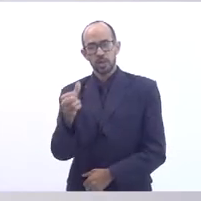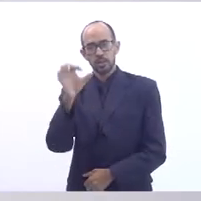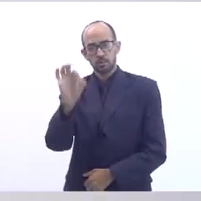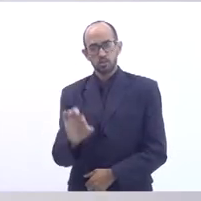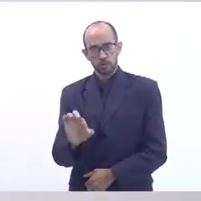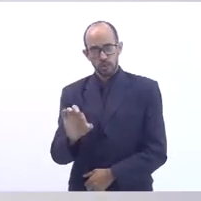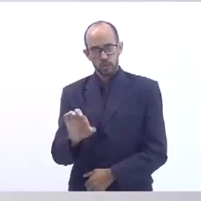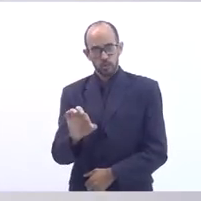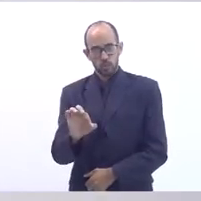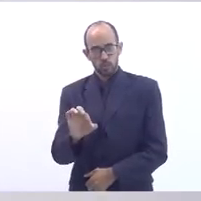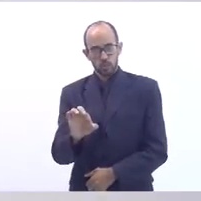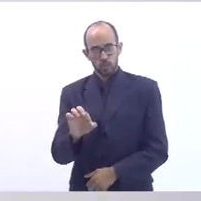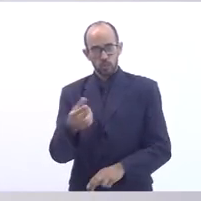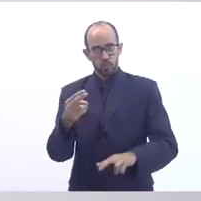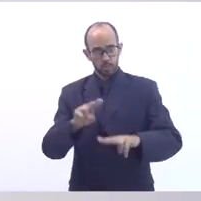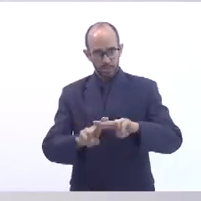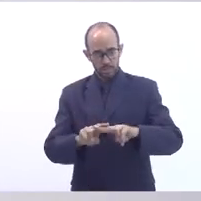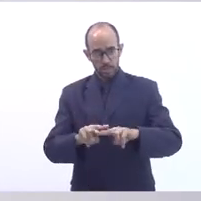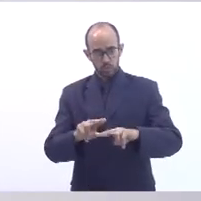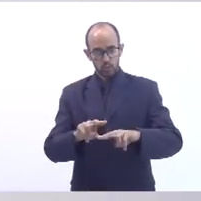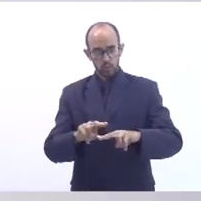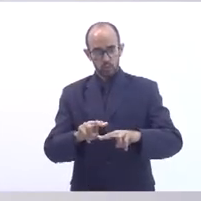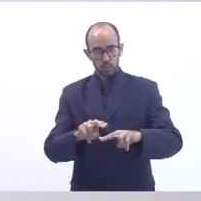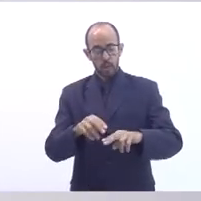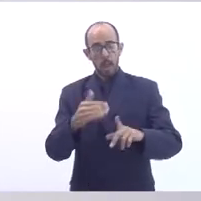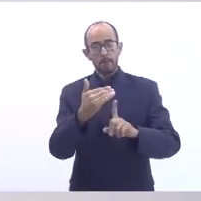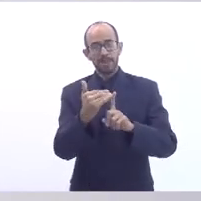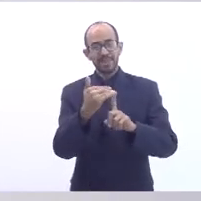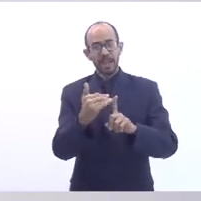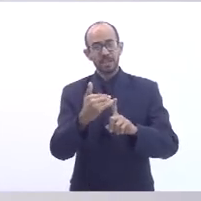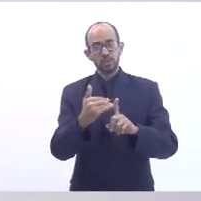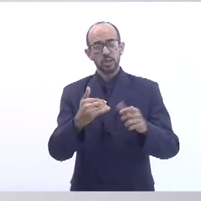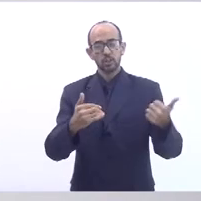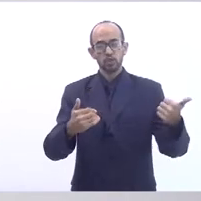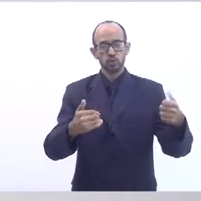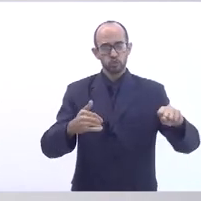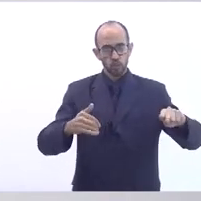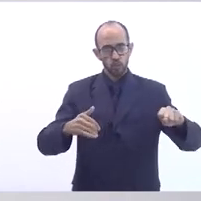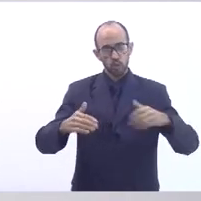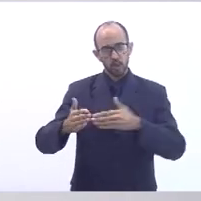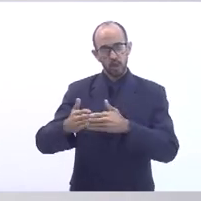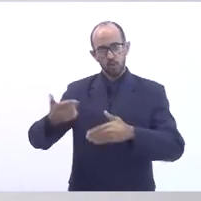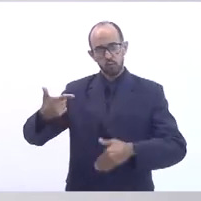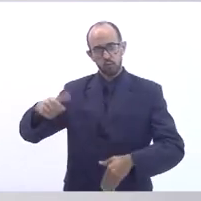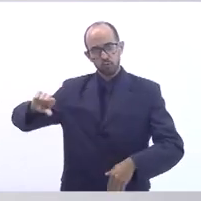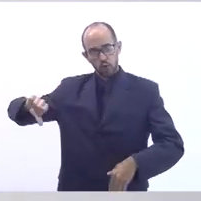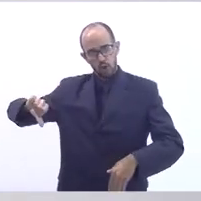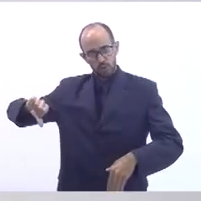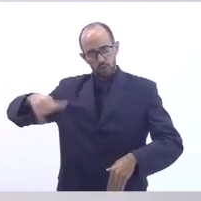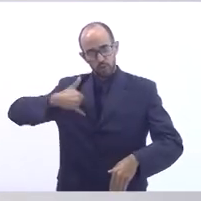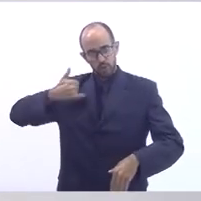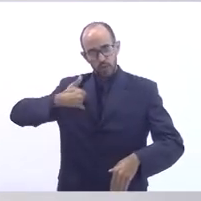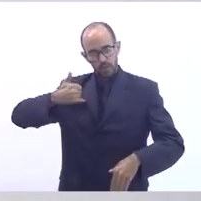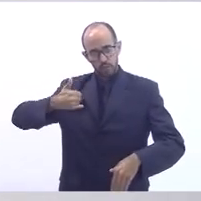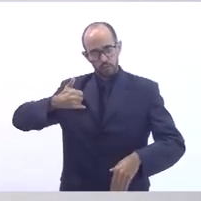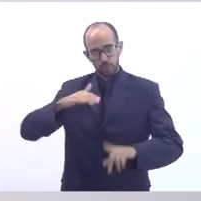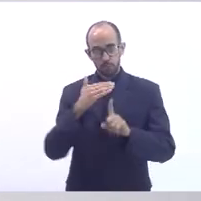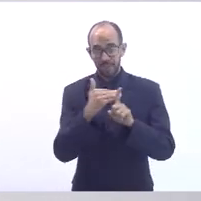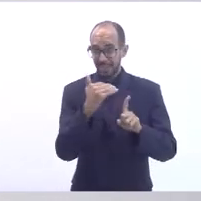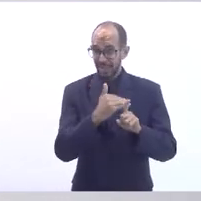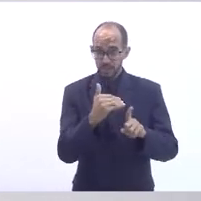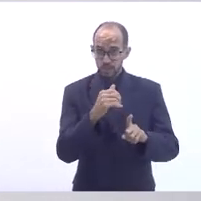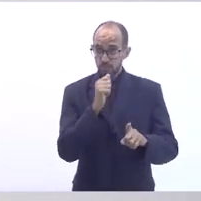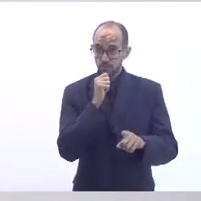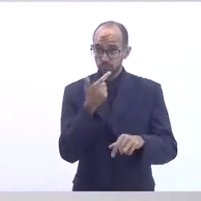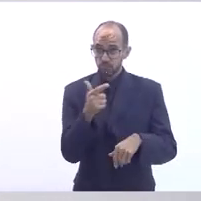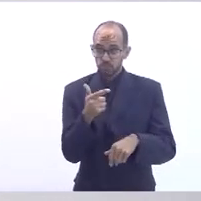metade dessa população carcerária têm entre 18 e 29 anos mais da metade dos presos estão a sem antes ter sido passar